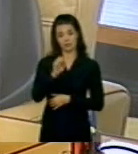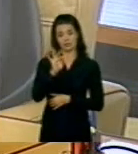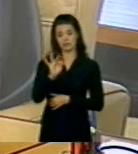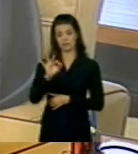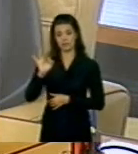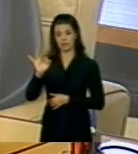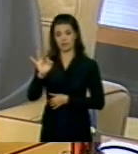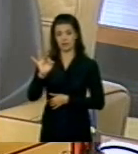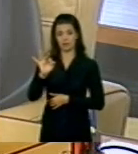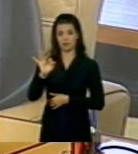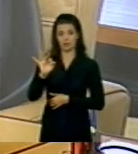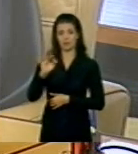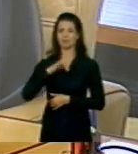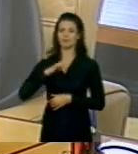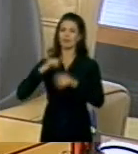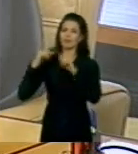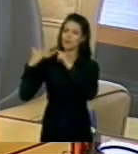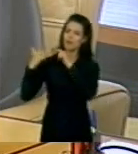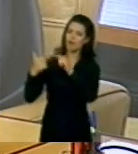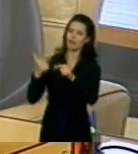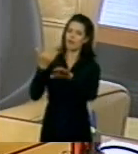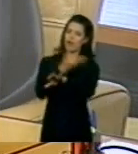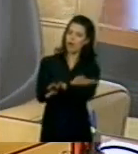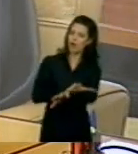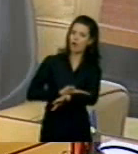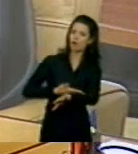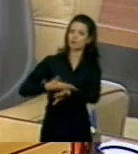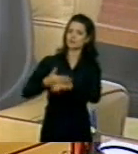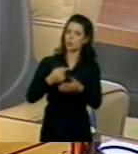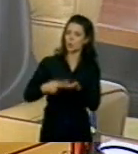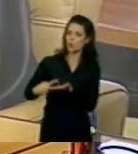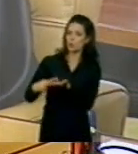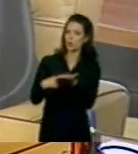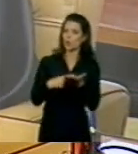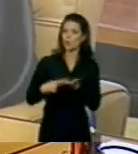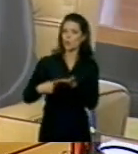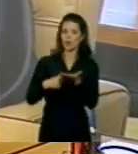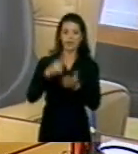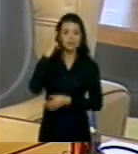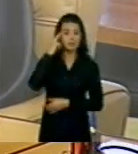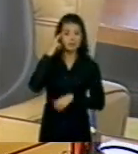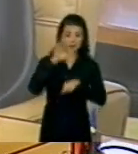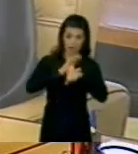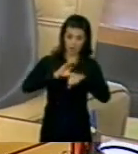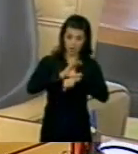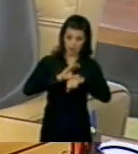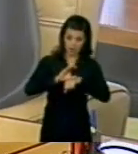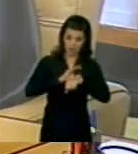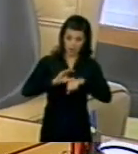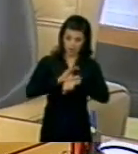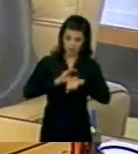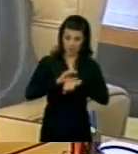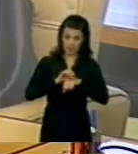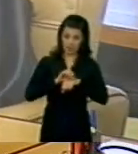Federal tem tradicional e repetidamente assentado que as hipóteses constitucionais que